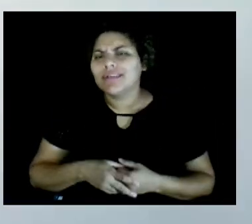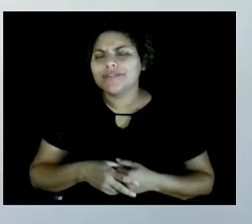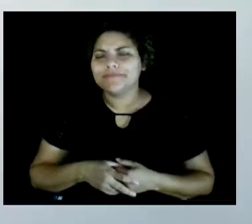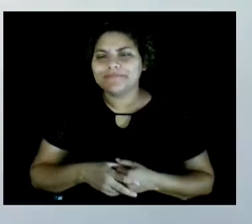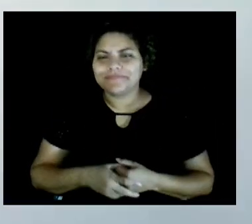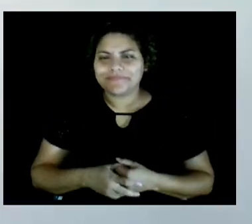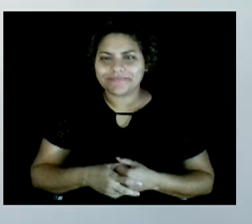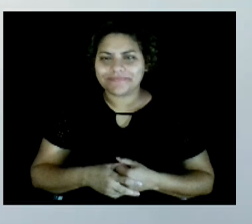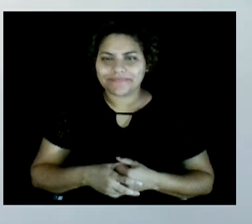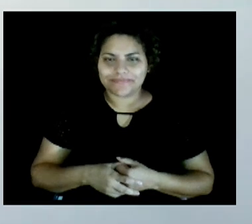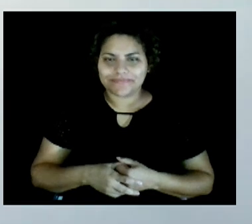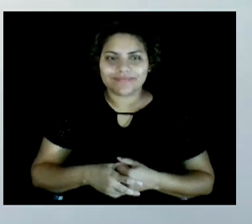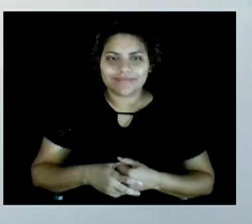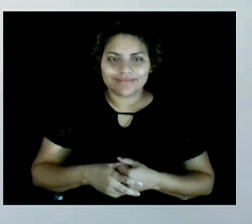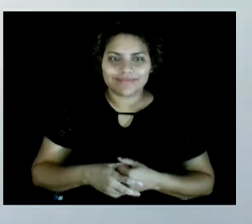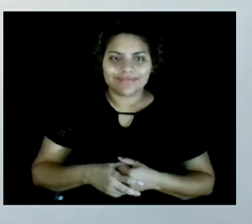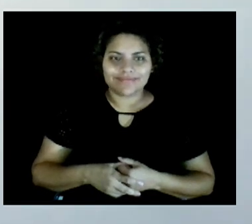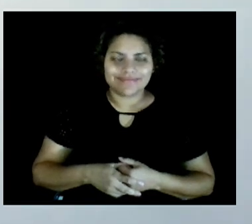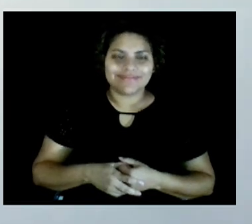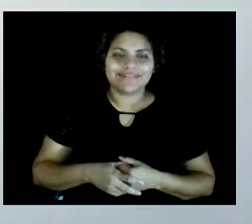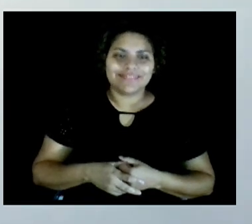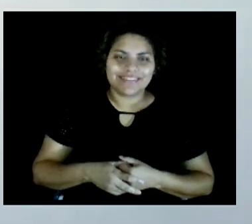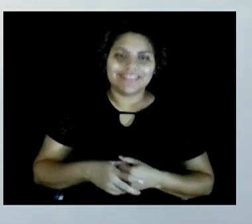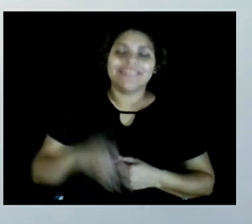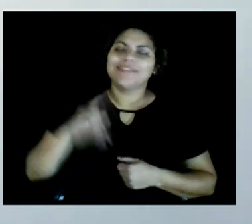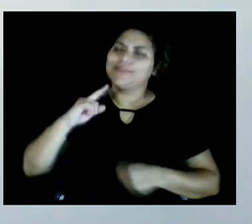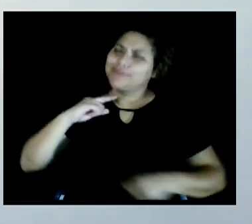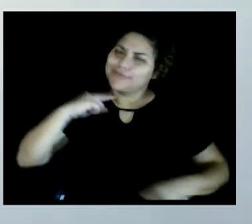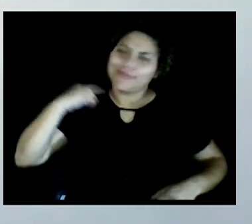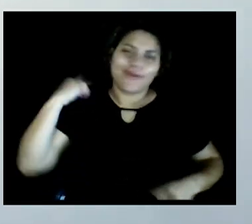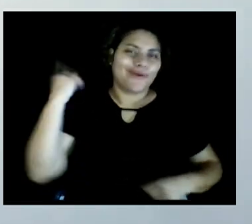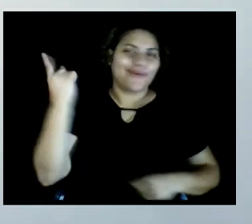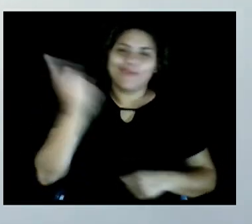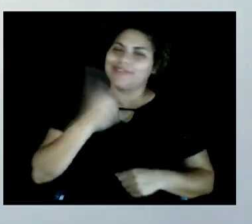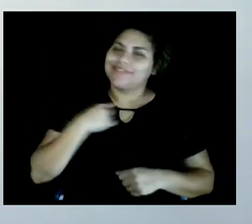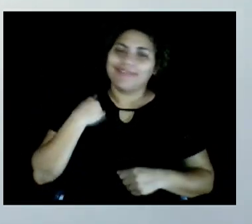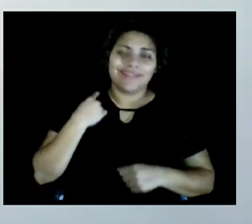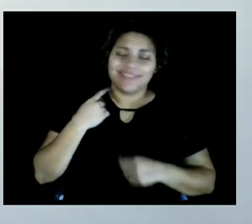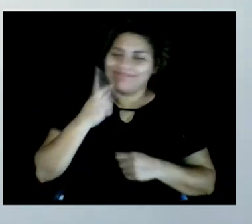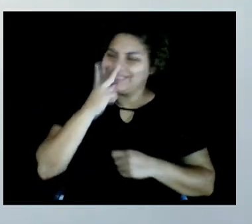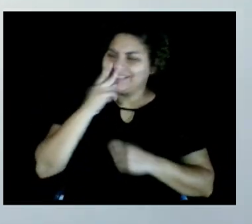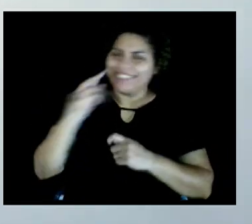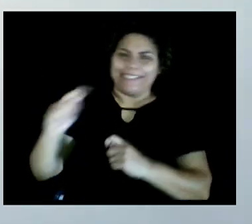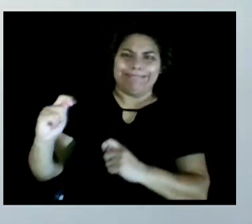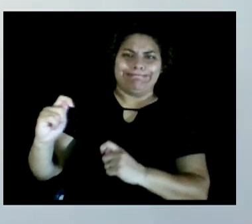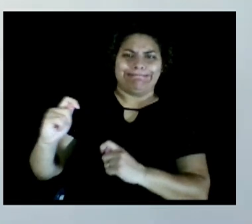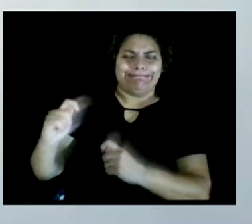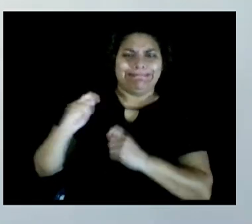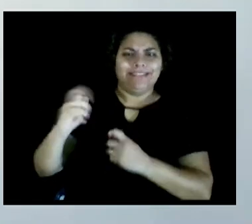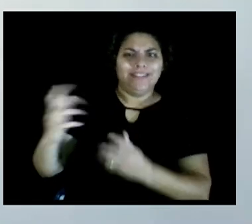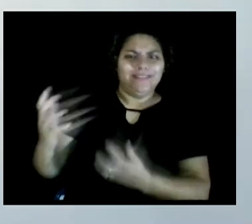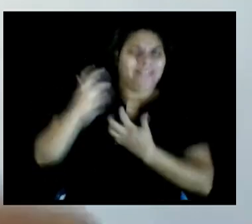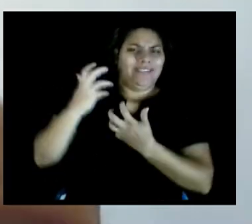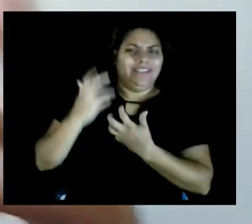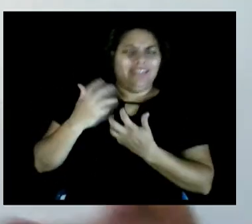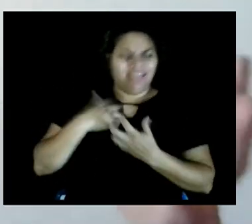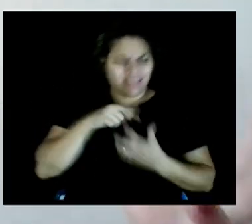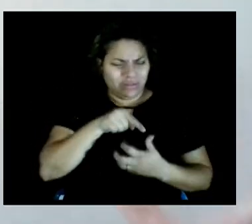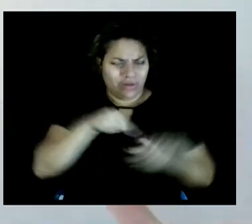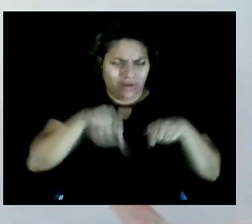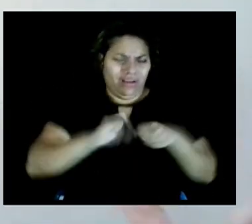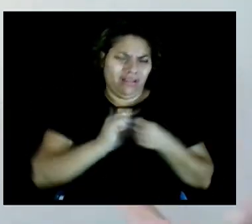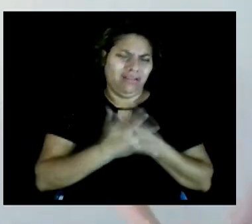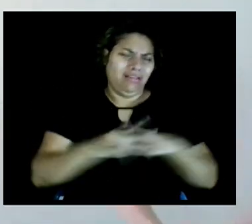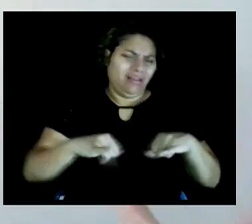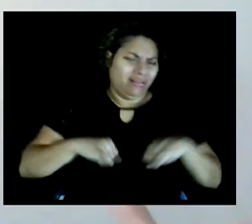Que, né, fez, né, todos nós buscarmos outros tipos de recursos, né? Então, visto que todo mundo saiu